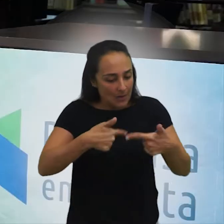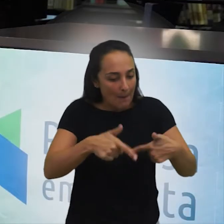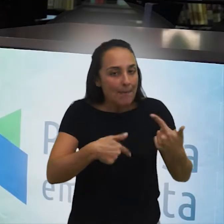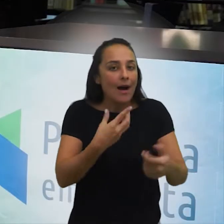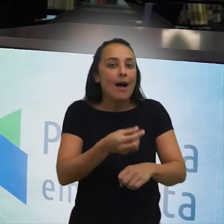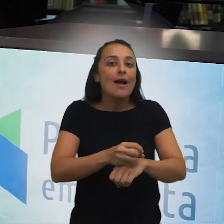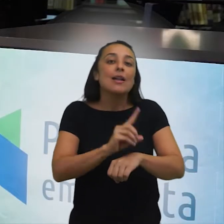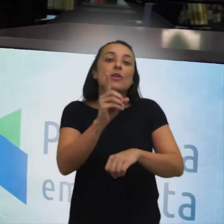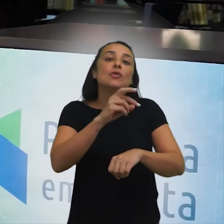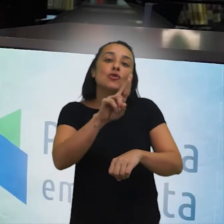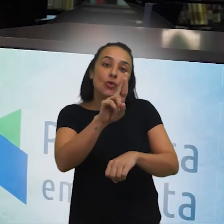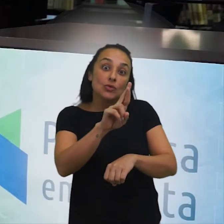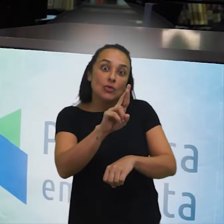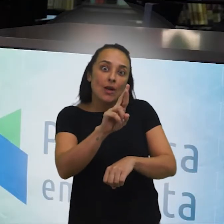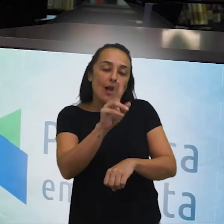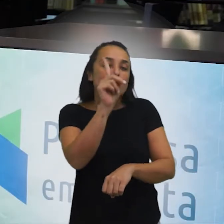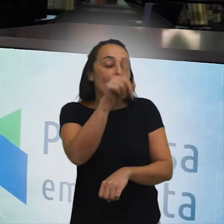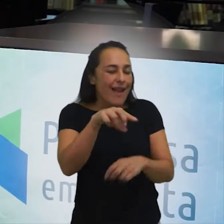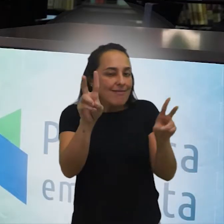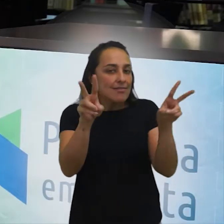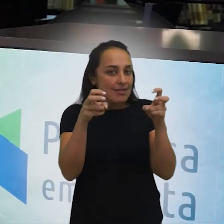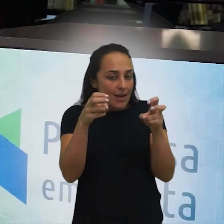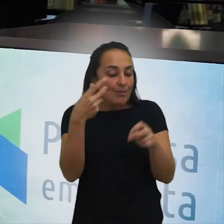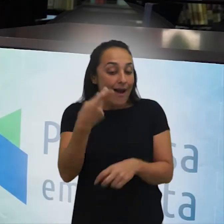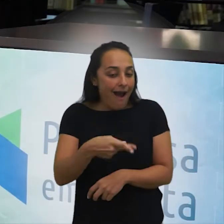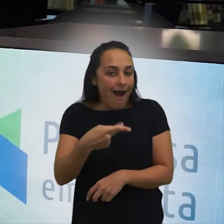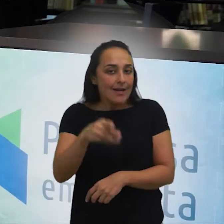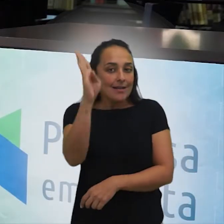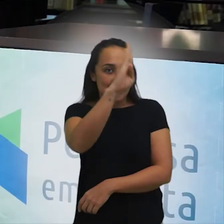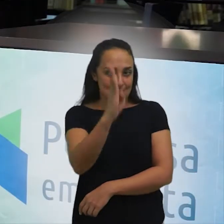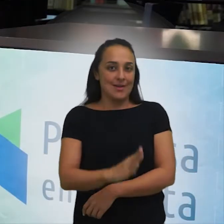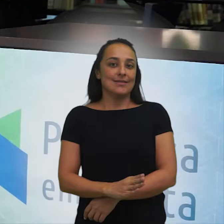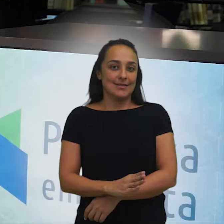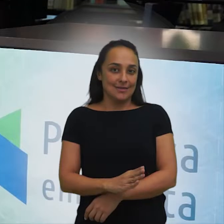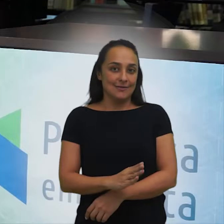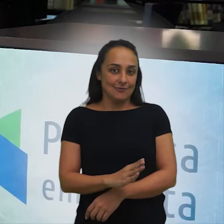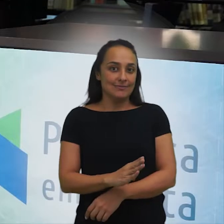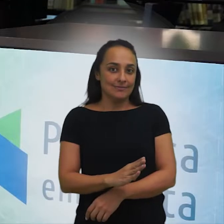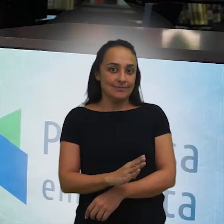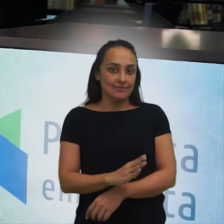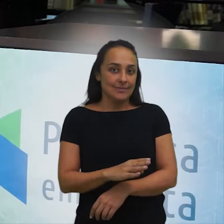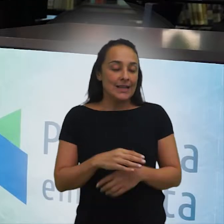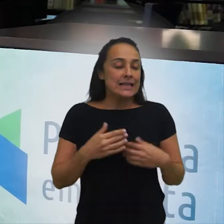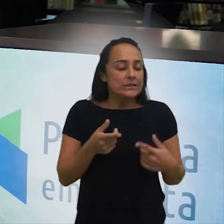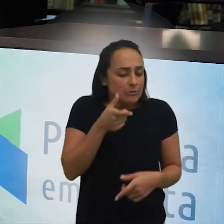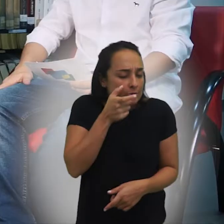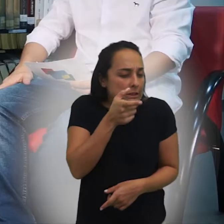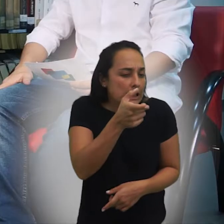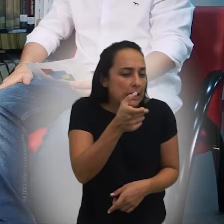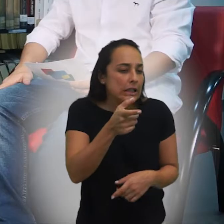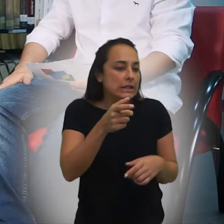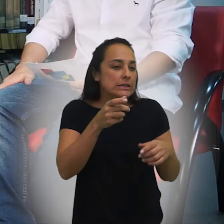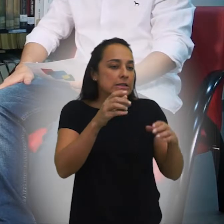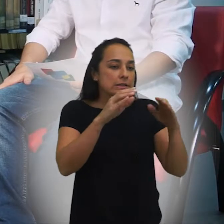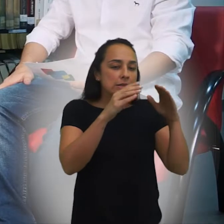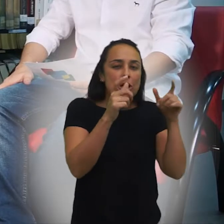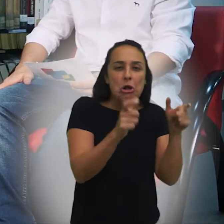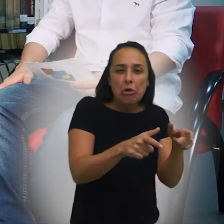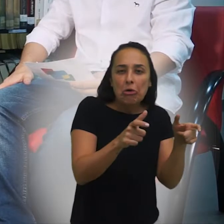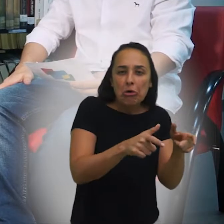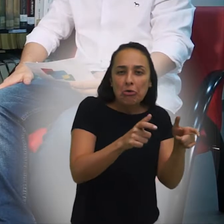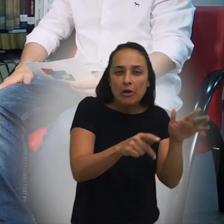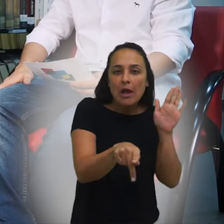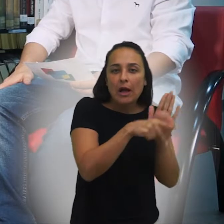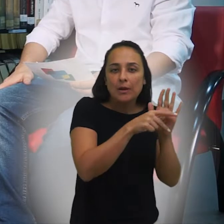assim, esse circuito de galerias, críticos, artistas e as suas interações. Digamos, na última década